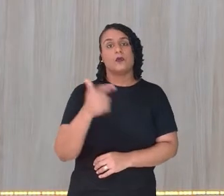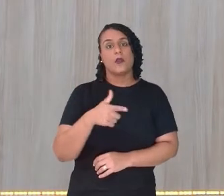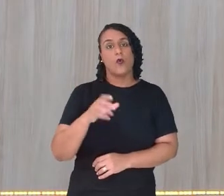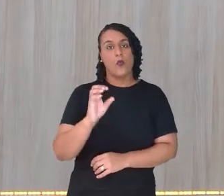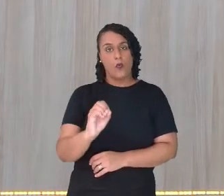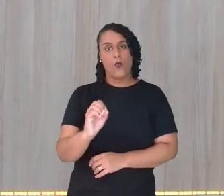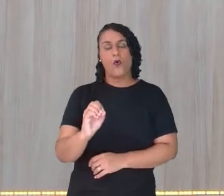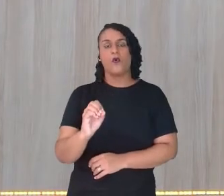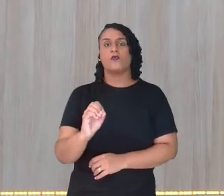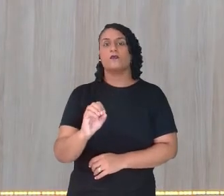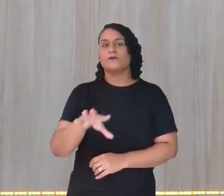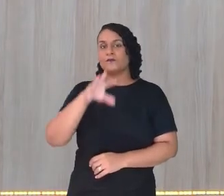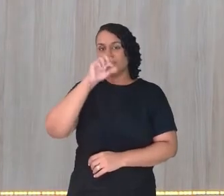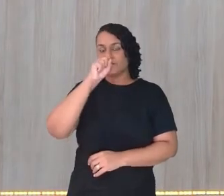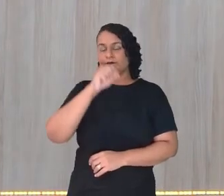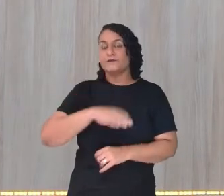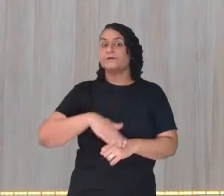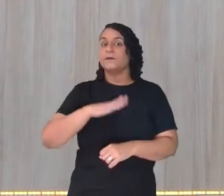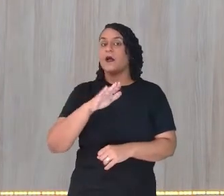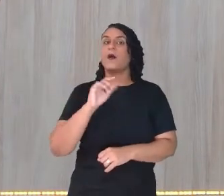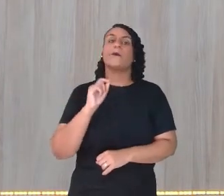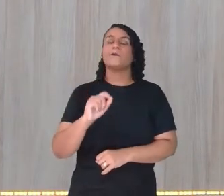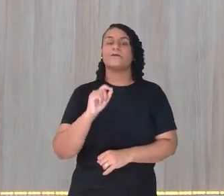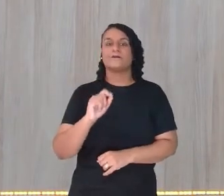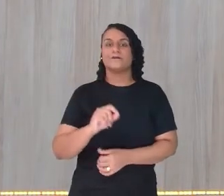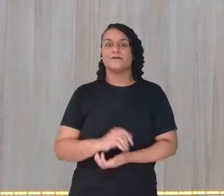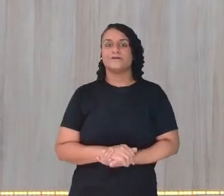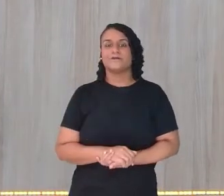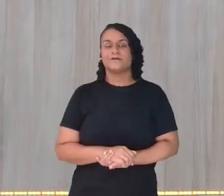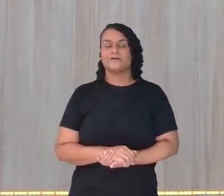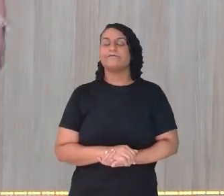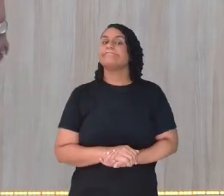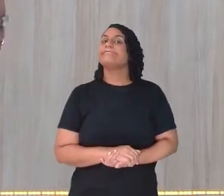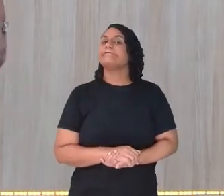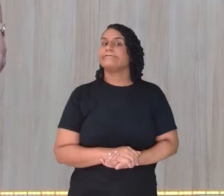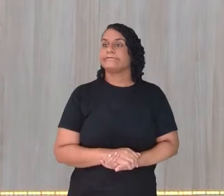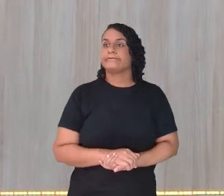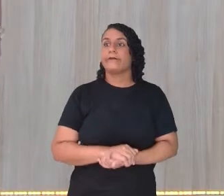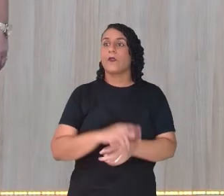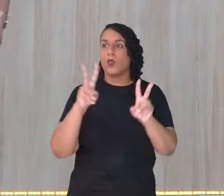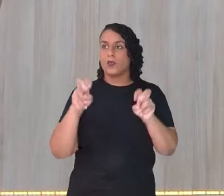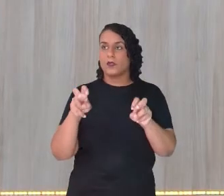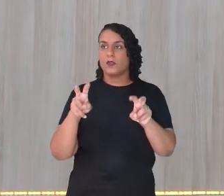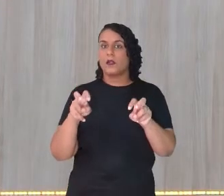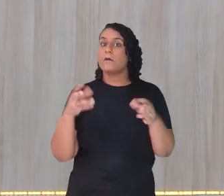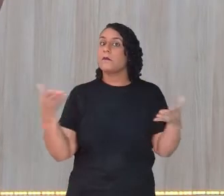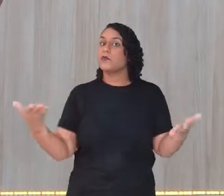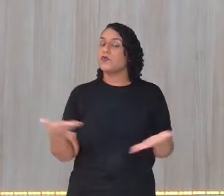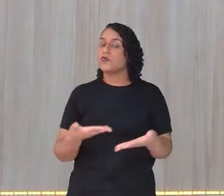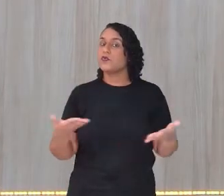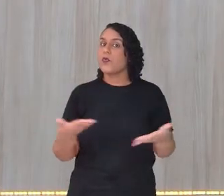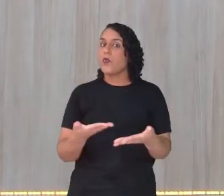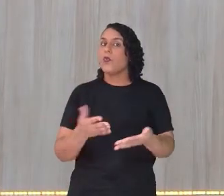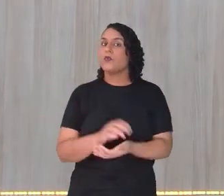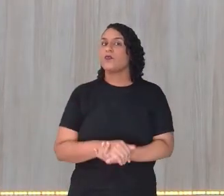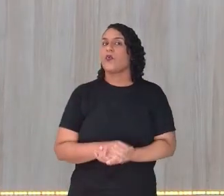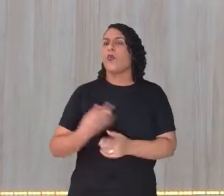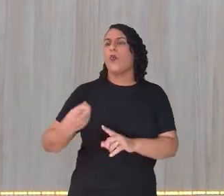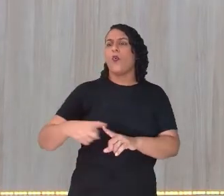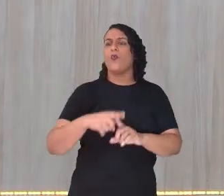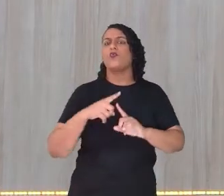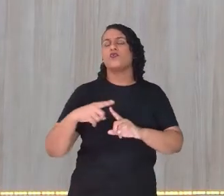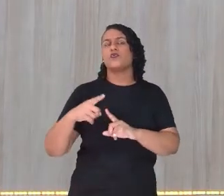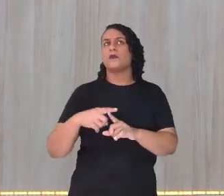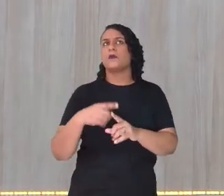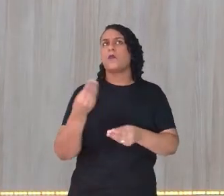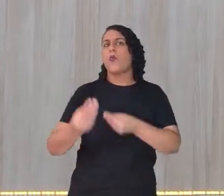O que é que nós temos mais em relação? Aí a gente já chega para o assunto, né, de hoje. Estados físicos da